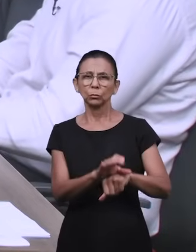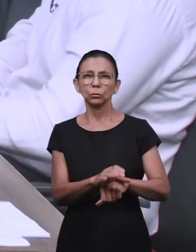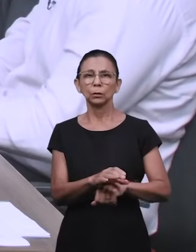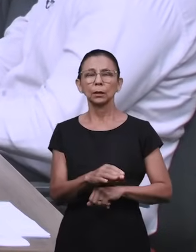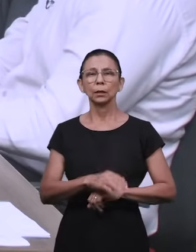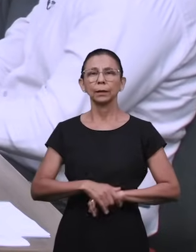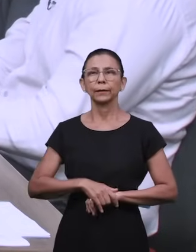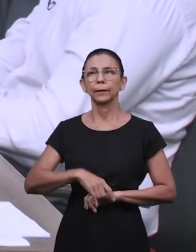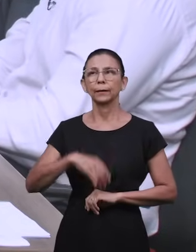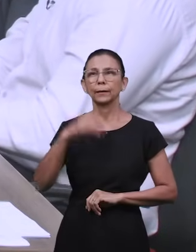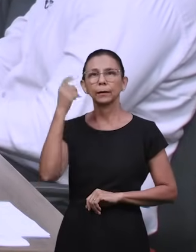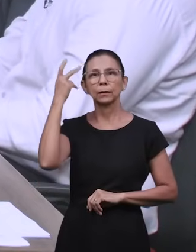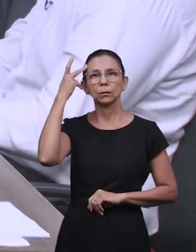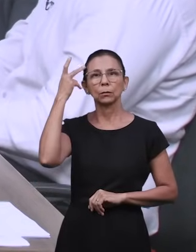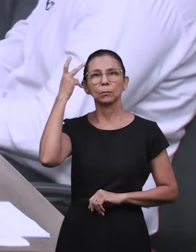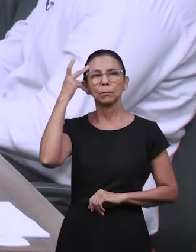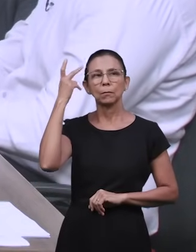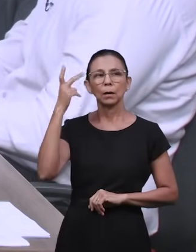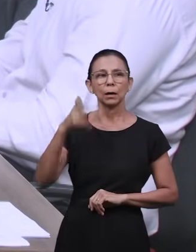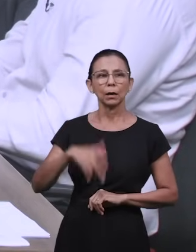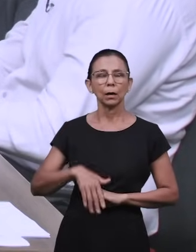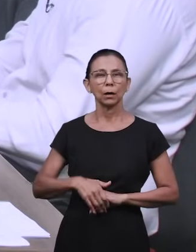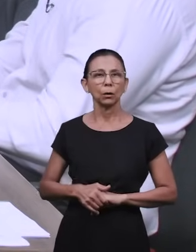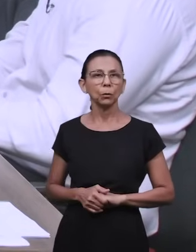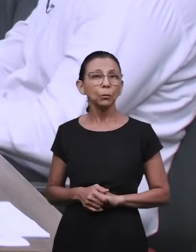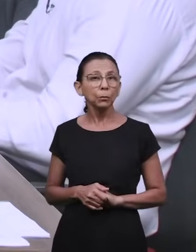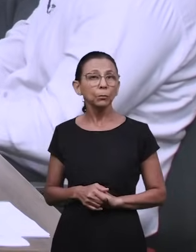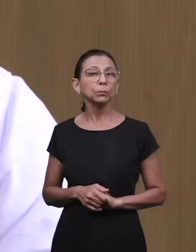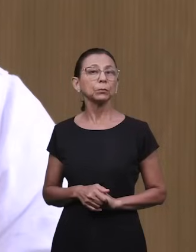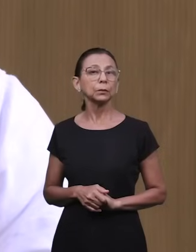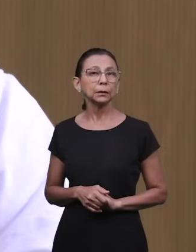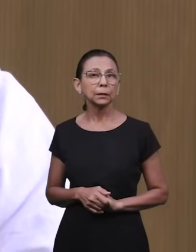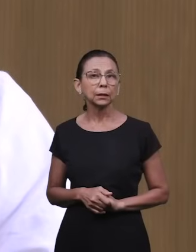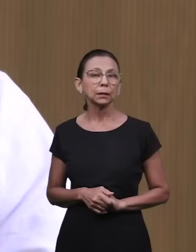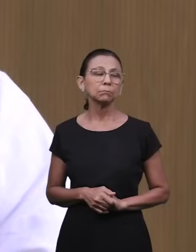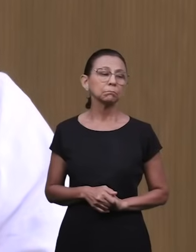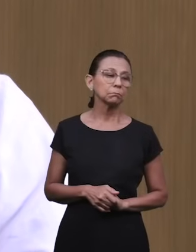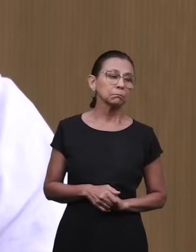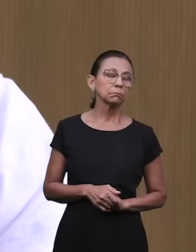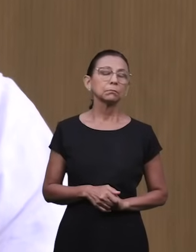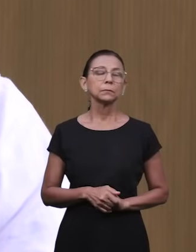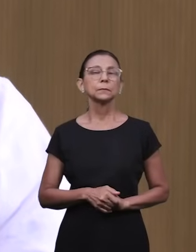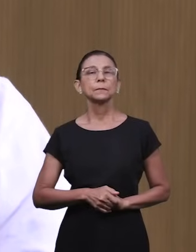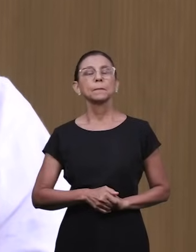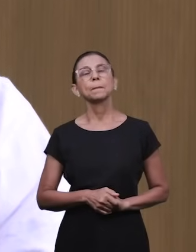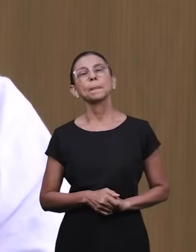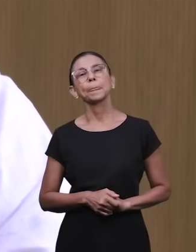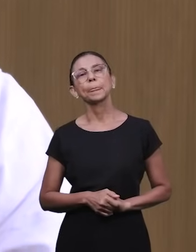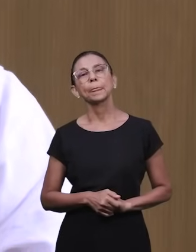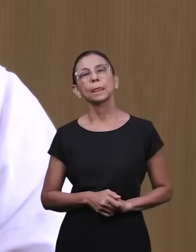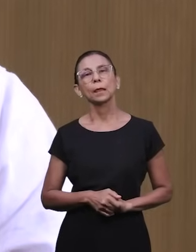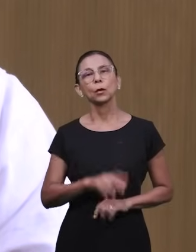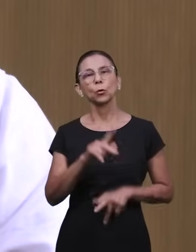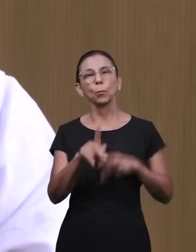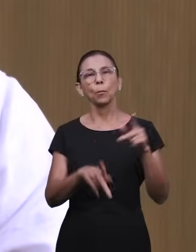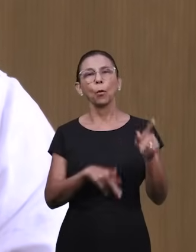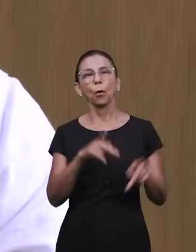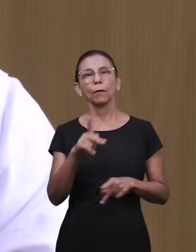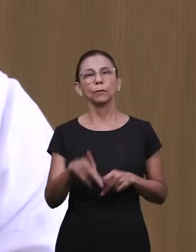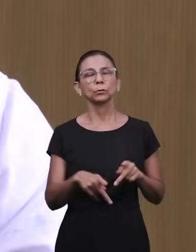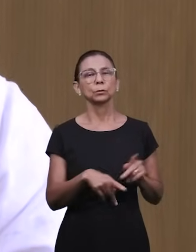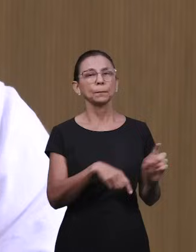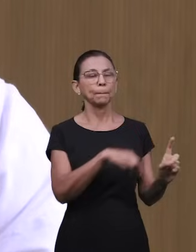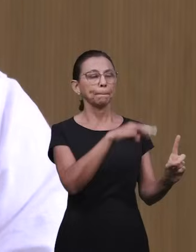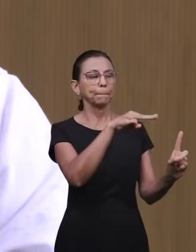comum associar toda intervenção na vida das pessoas por